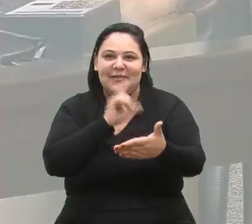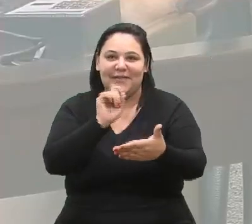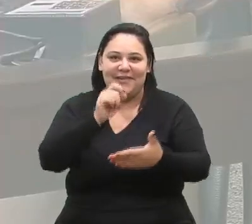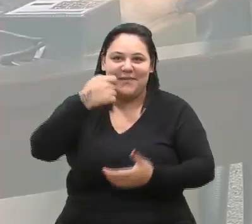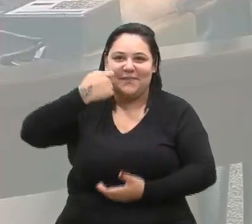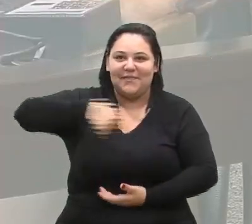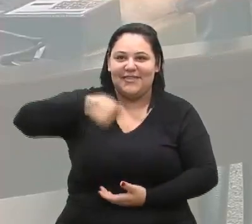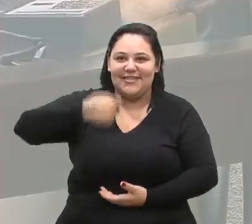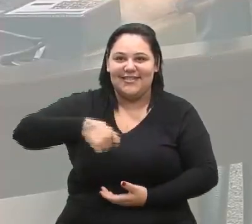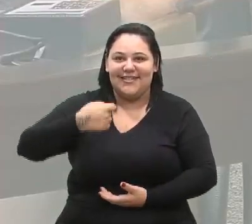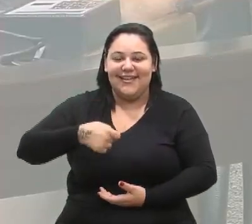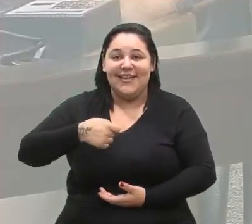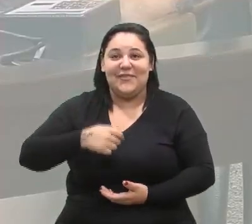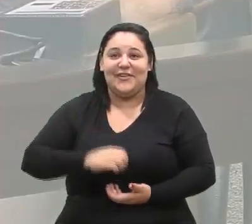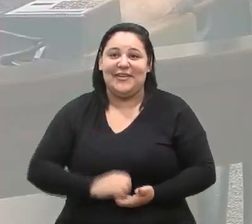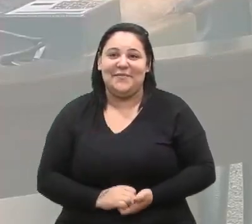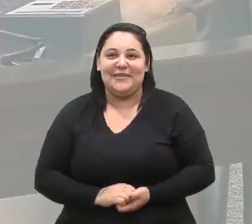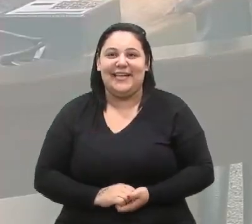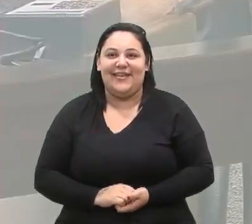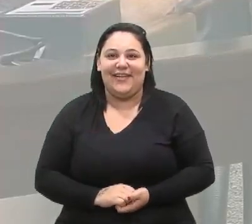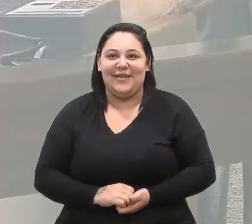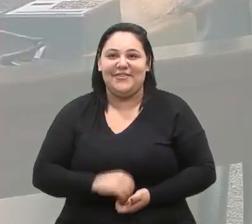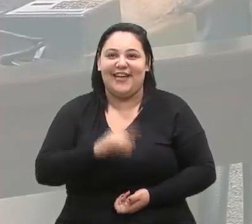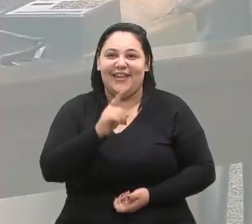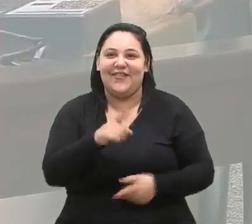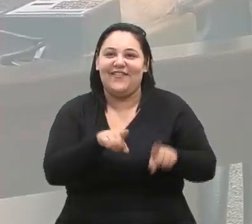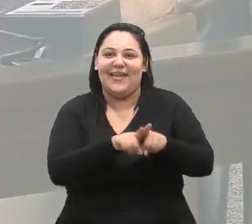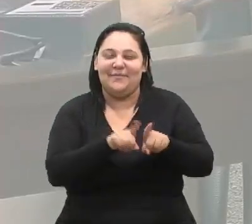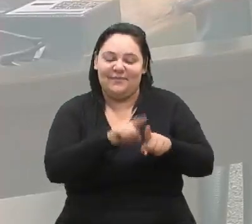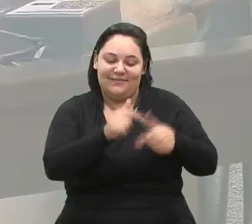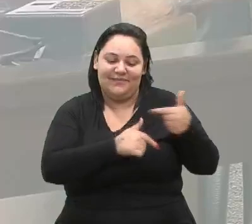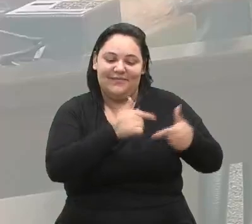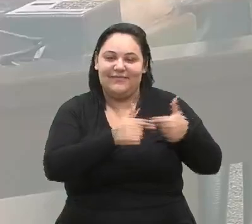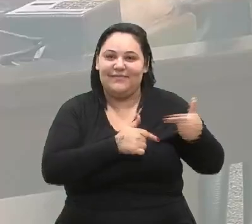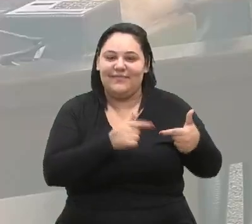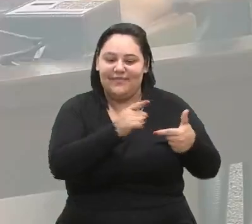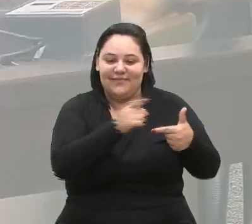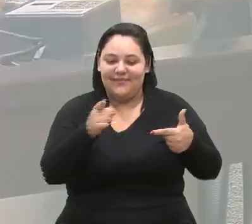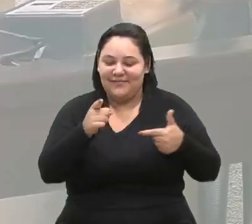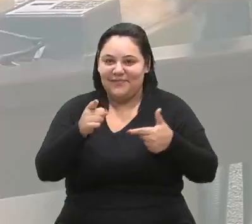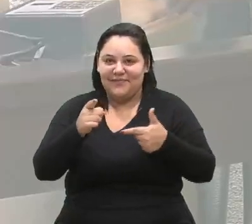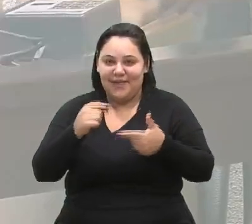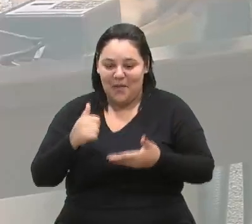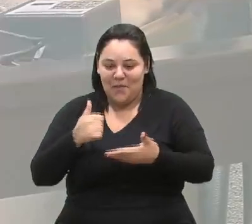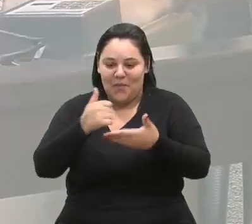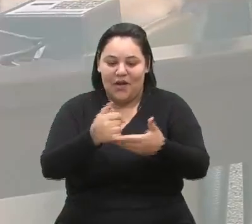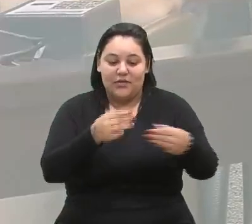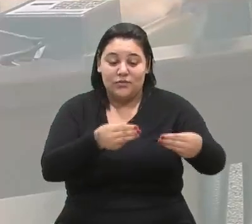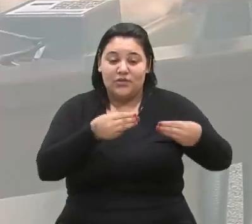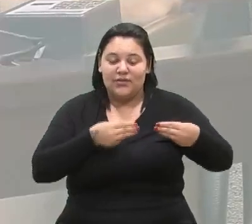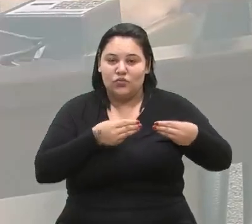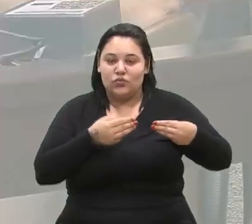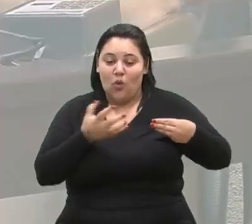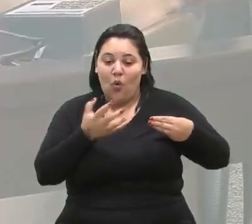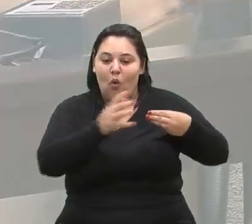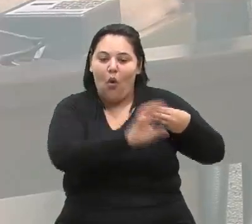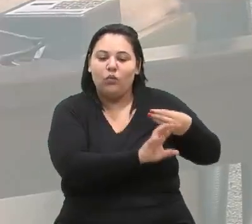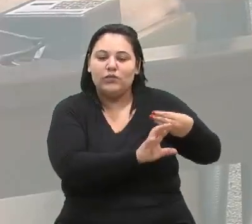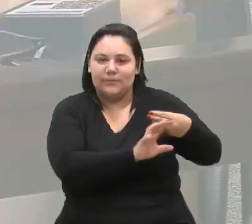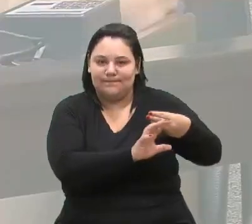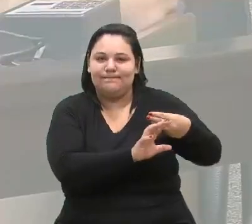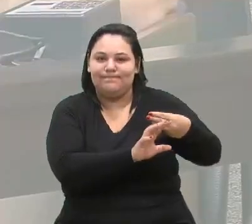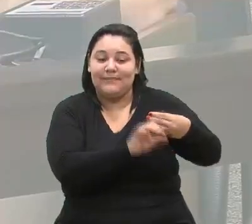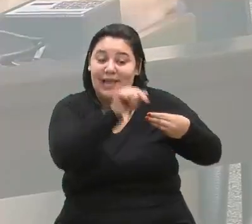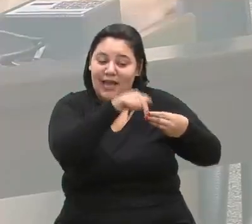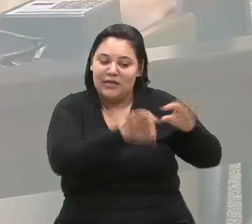poder exercer o seu trabalho. Primeiramente, estarei votando favorável, então, esta moção de contrariedade deste projeto